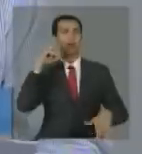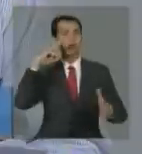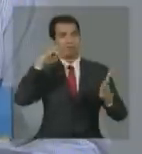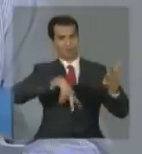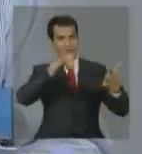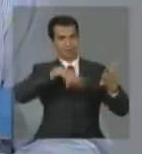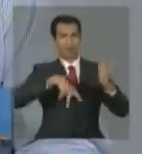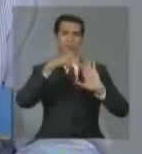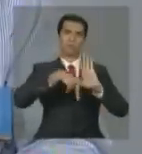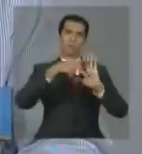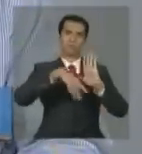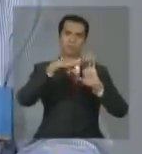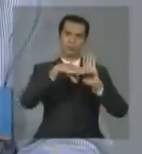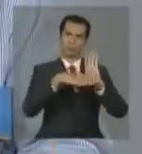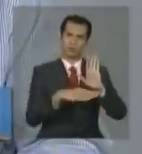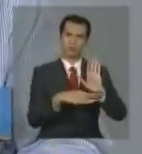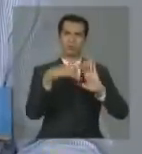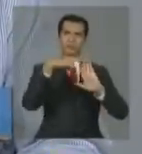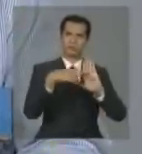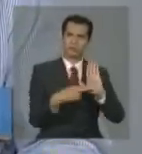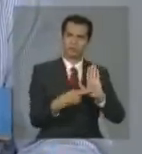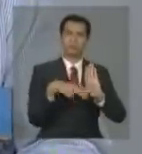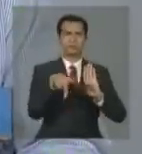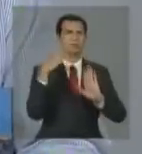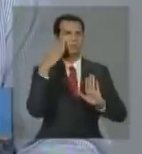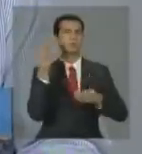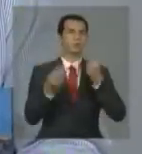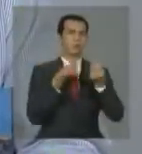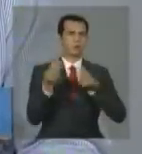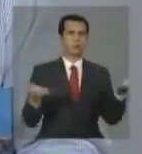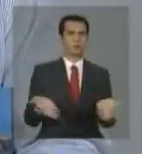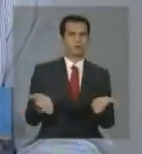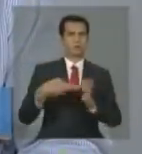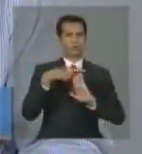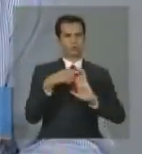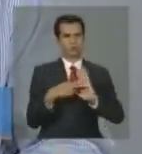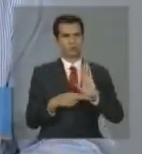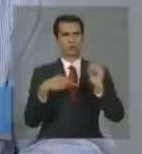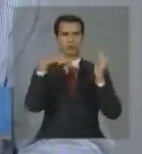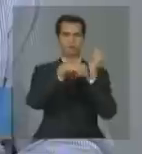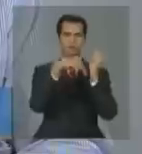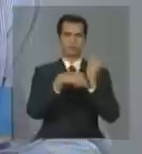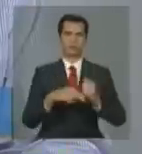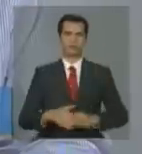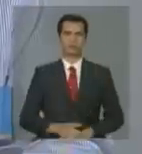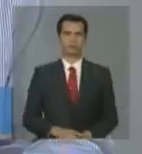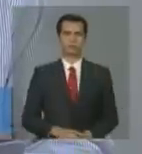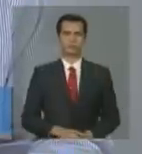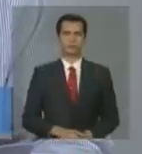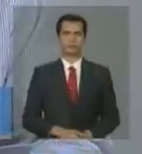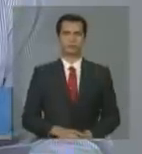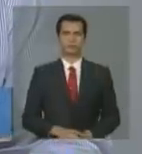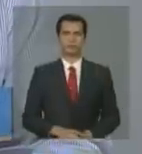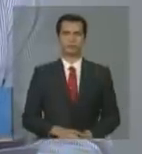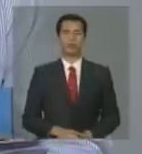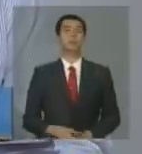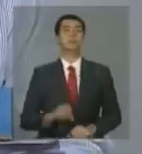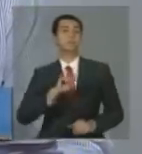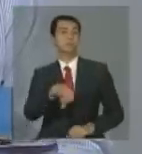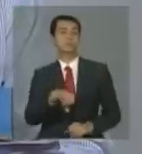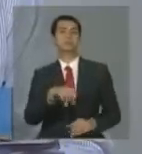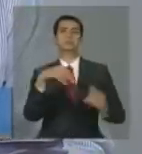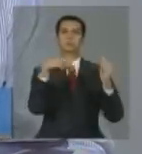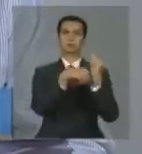ter total conhecimento do que a nova política de senhas traz como inovação. No caso do desbloqueio dessas senhas